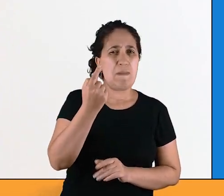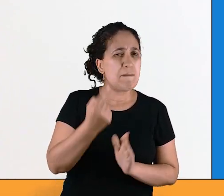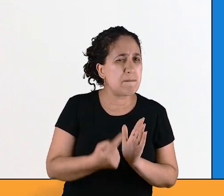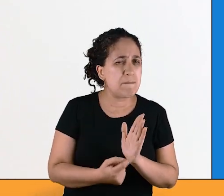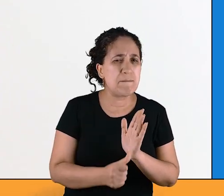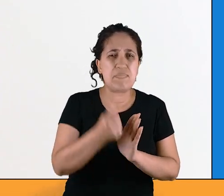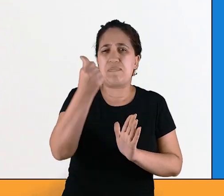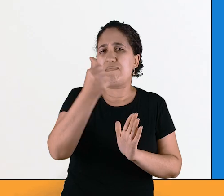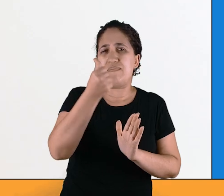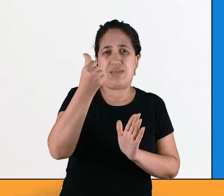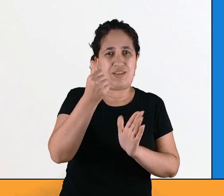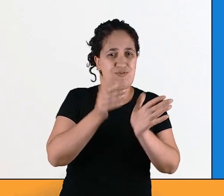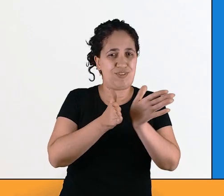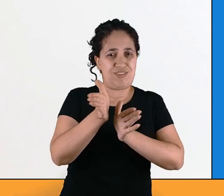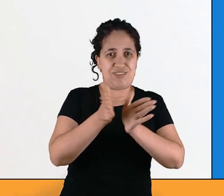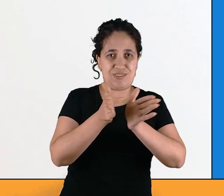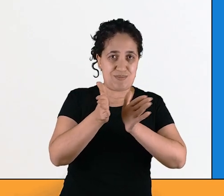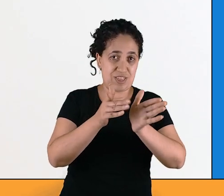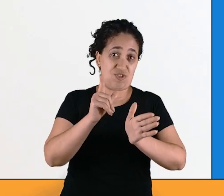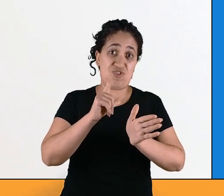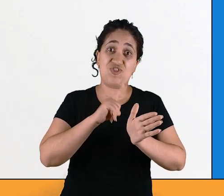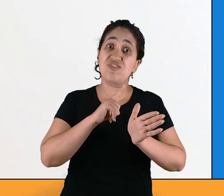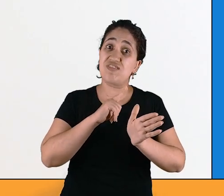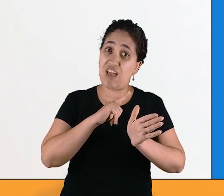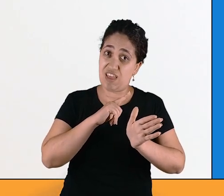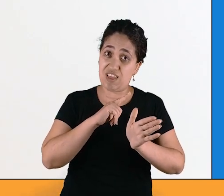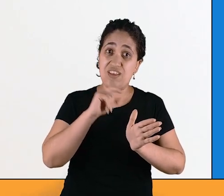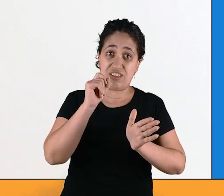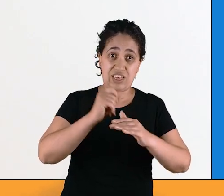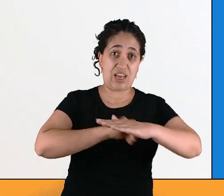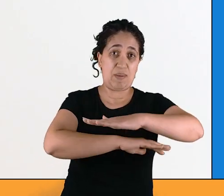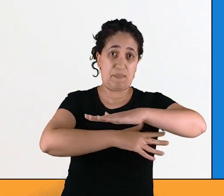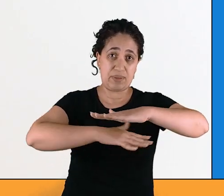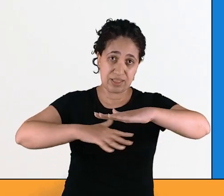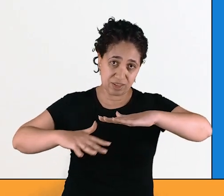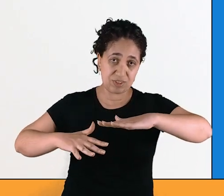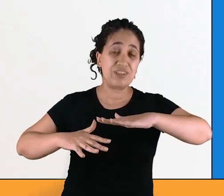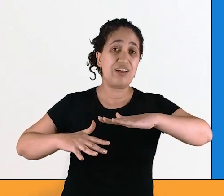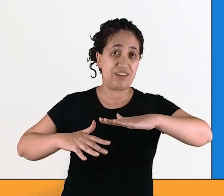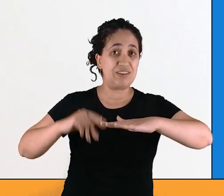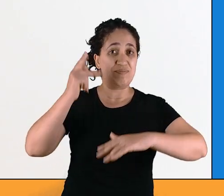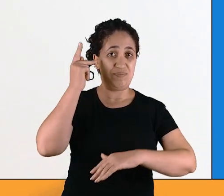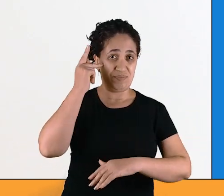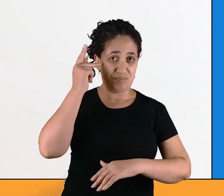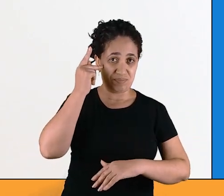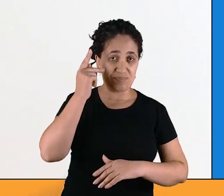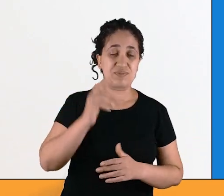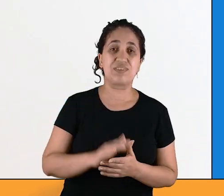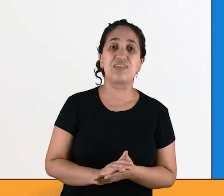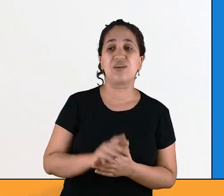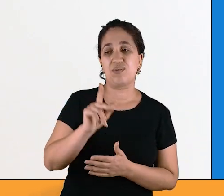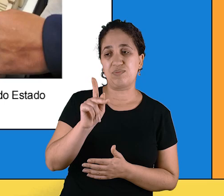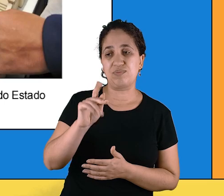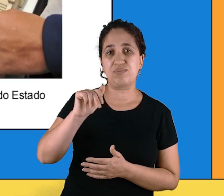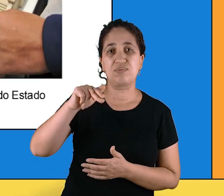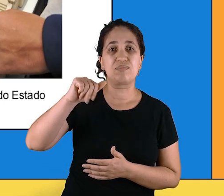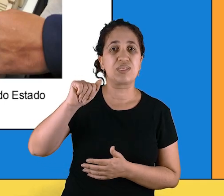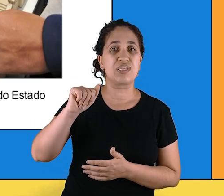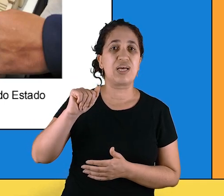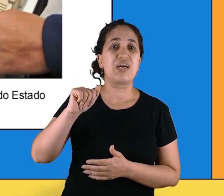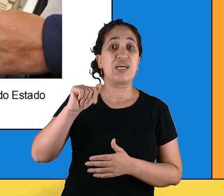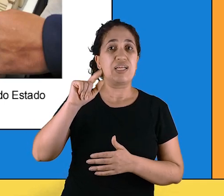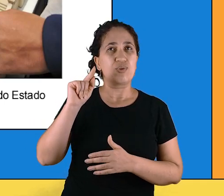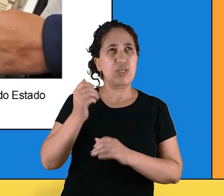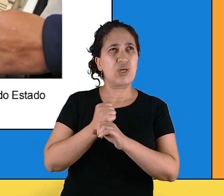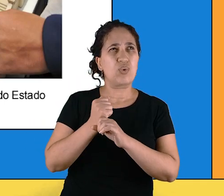grandes pioneiros, né, de acessibilidade e também uma referência, que é a Pinacoteca do Estado de São Paulo. Então, a Pinacoteca, desde